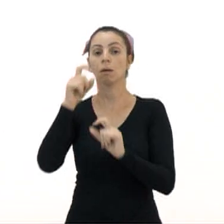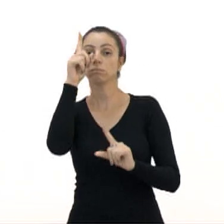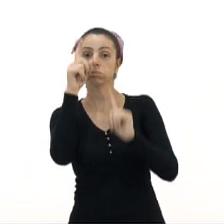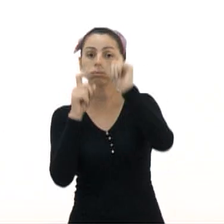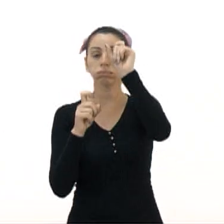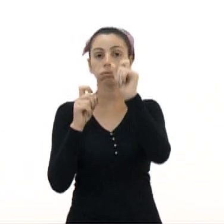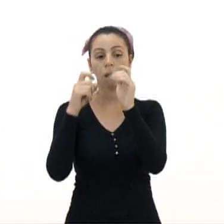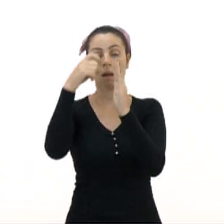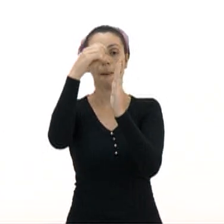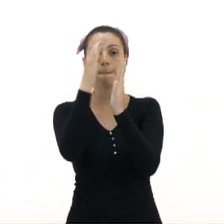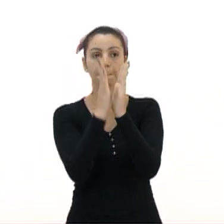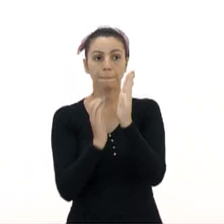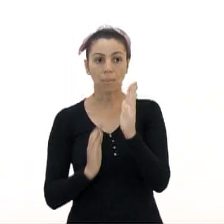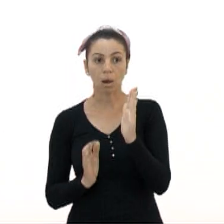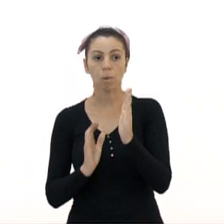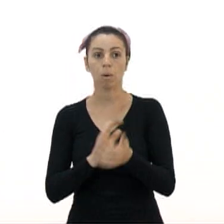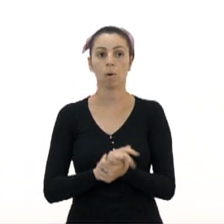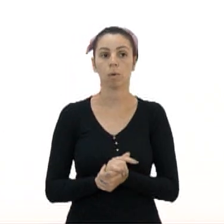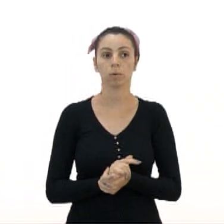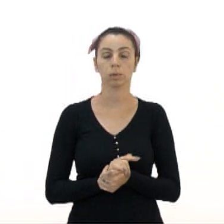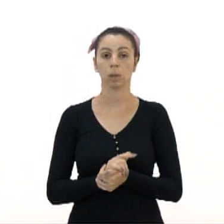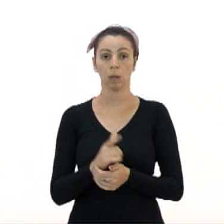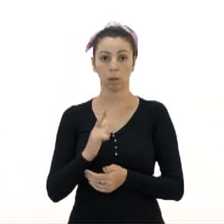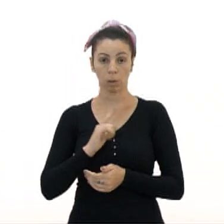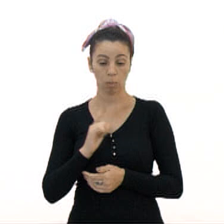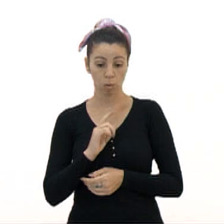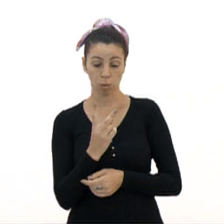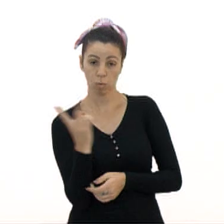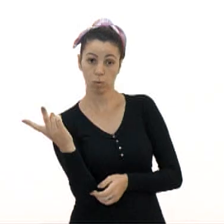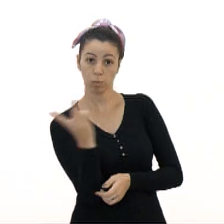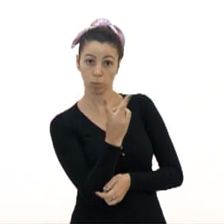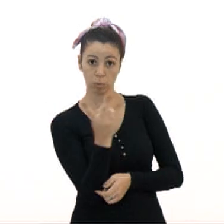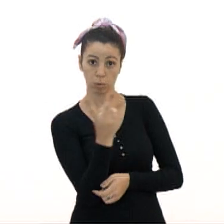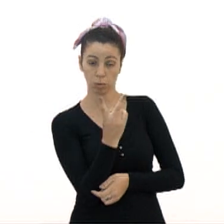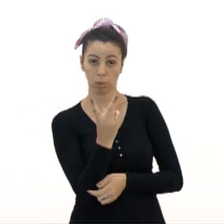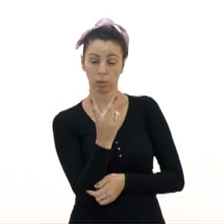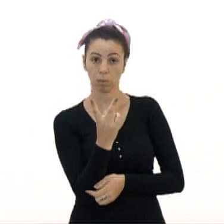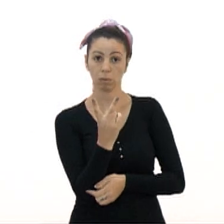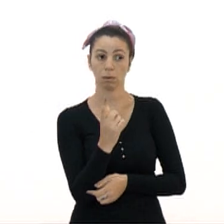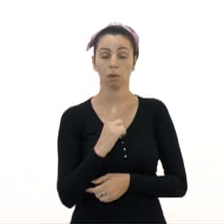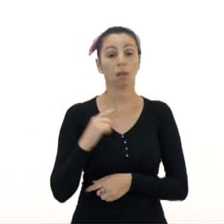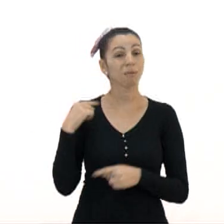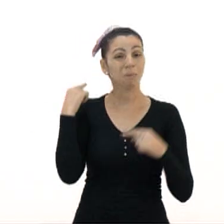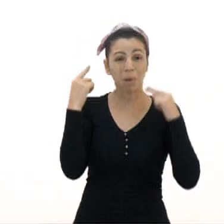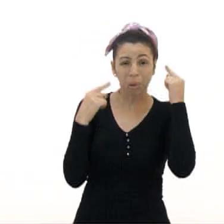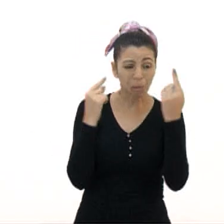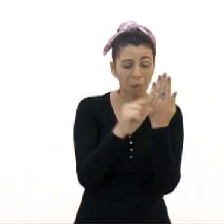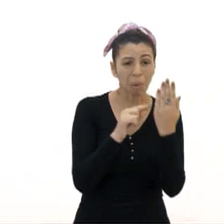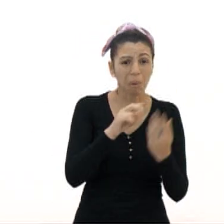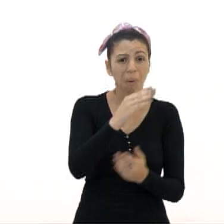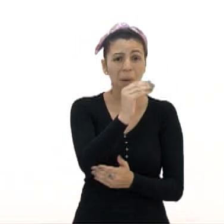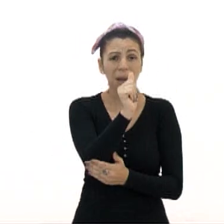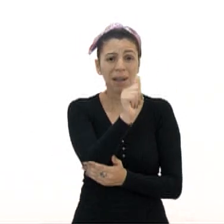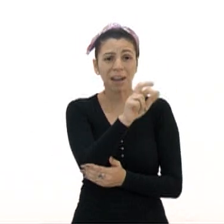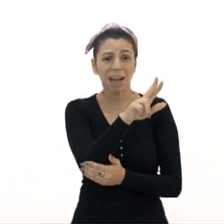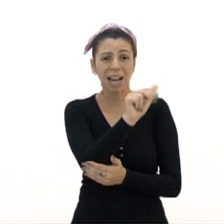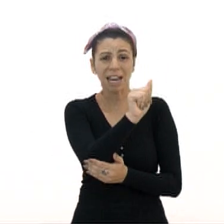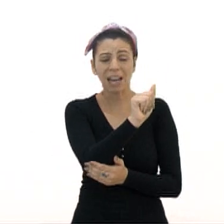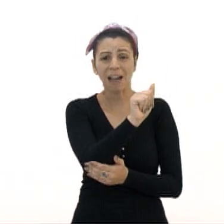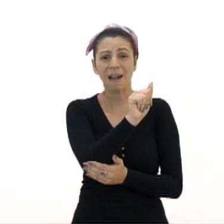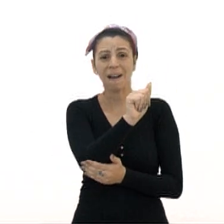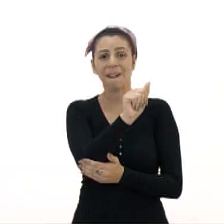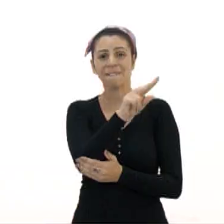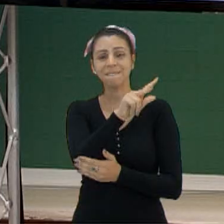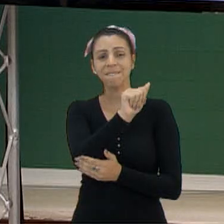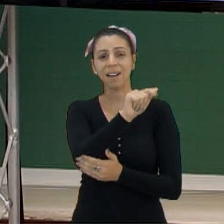deles. E eu podia falar até um pouquinho do Caravaggio, voltar um pouquinho. Ele era bem louco, cara. Era o cara da espada. Você vê, ele